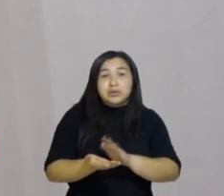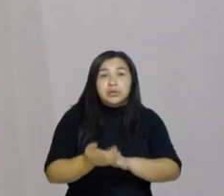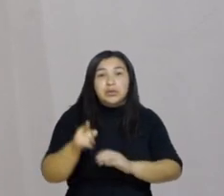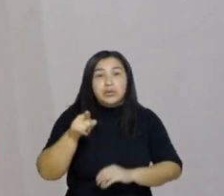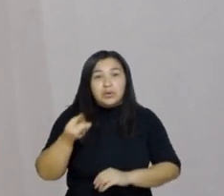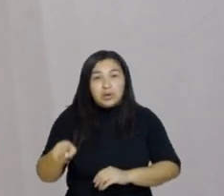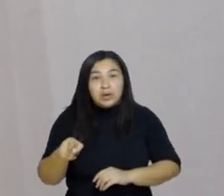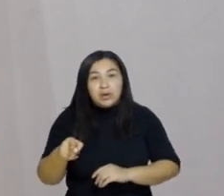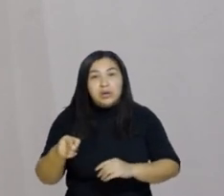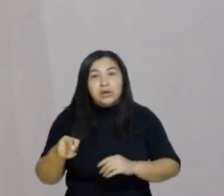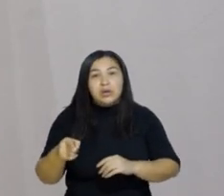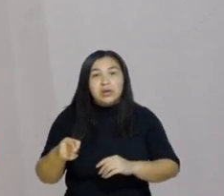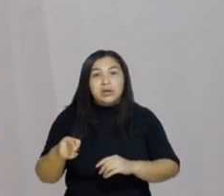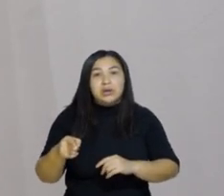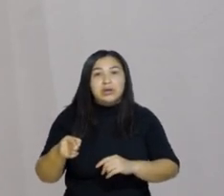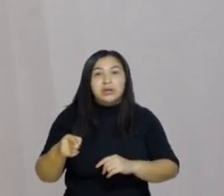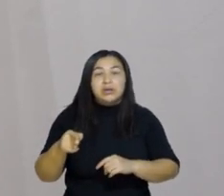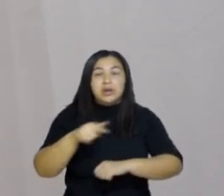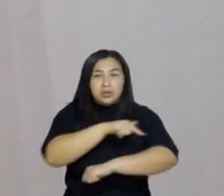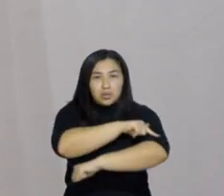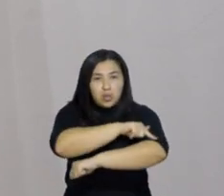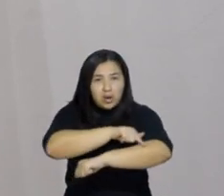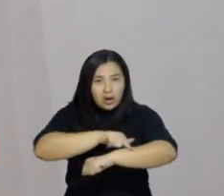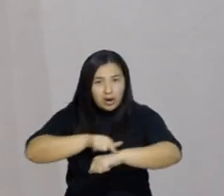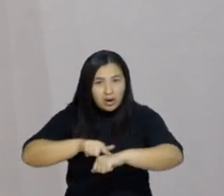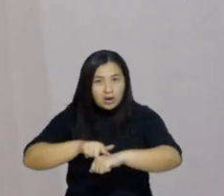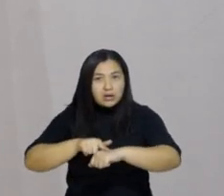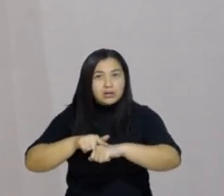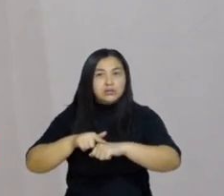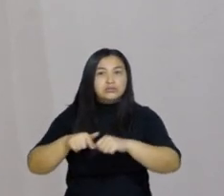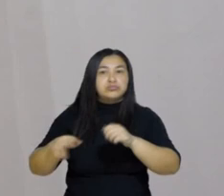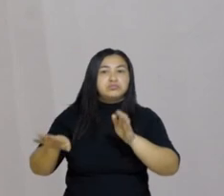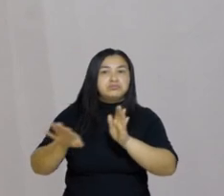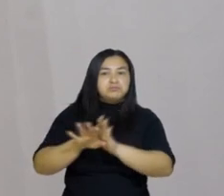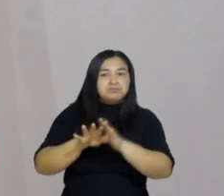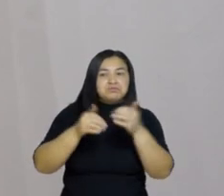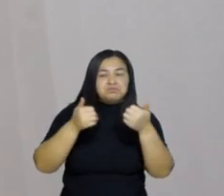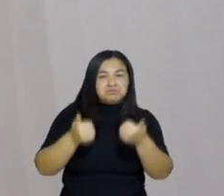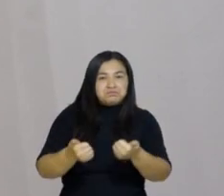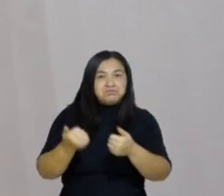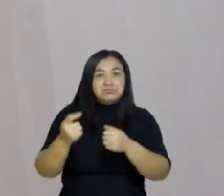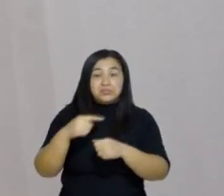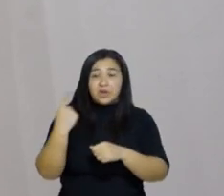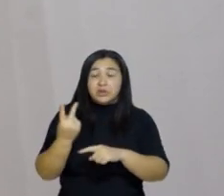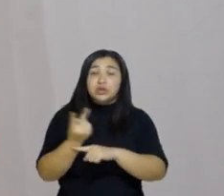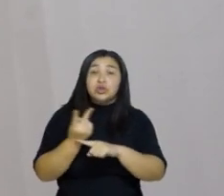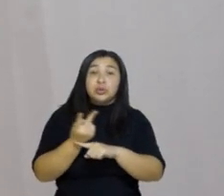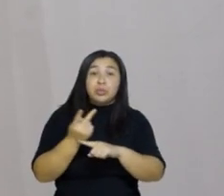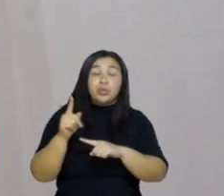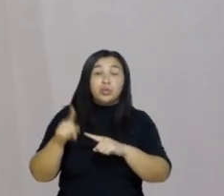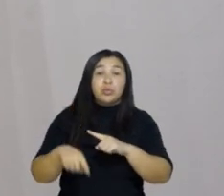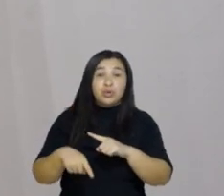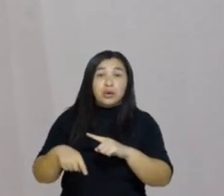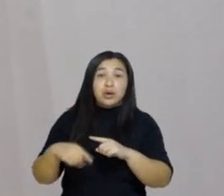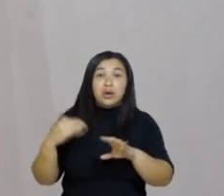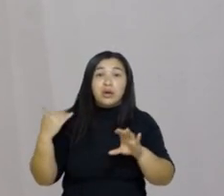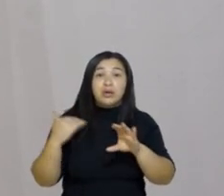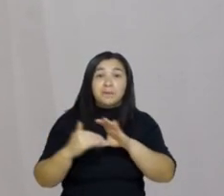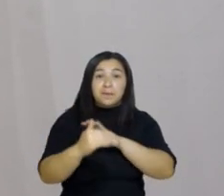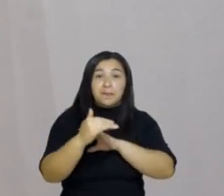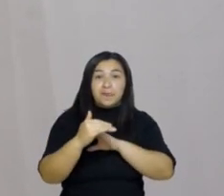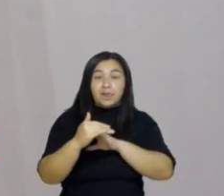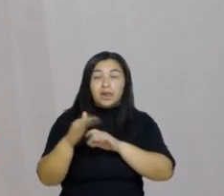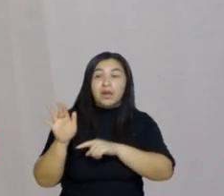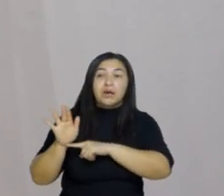deputados, entendem que quando a nossa assessoria os procura é para fazer algum encaminhamento em prol